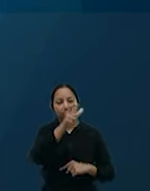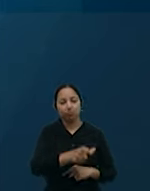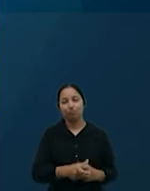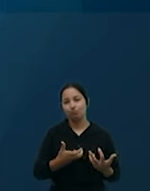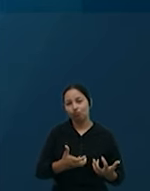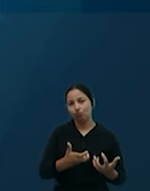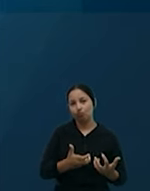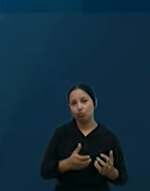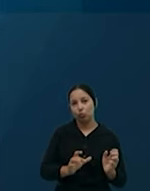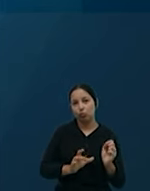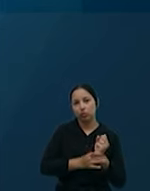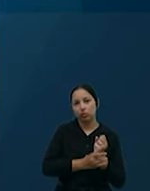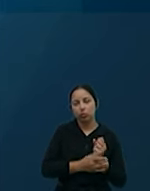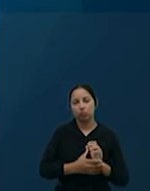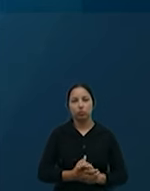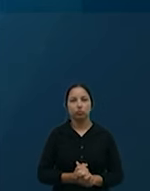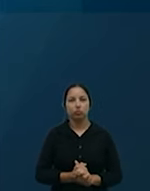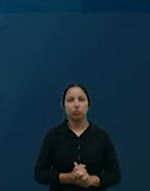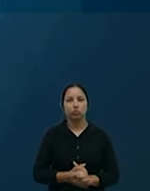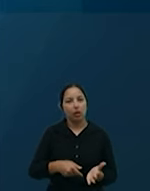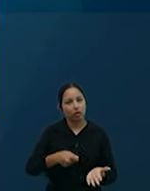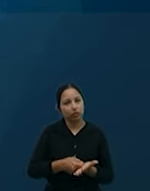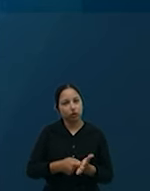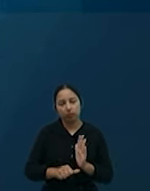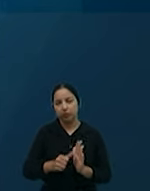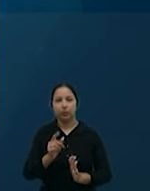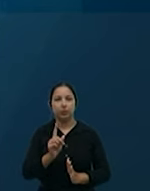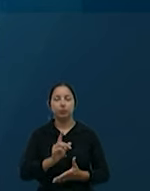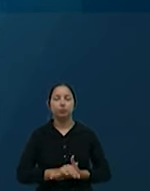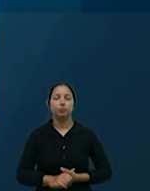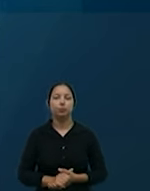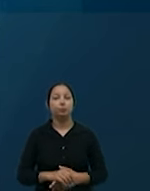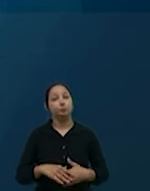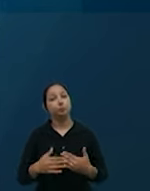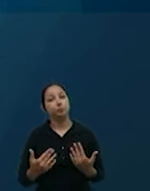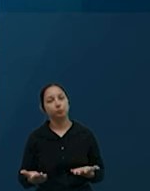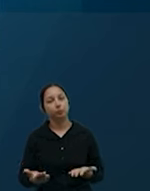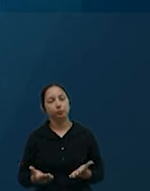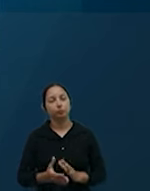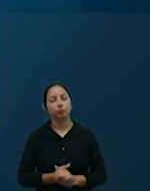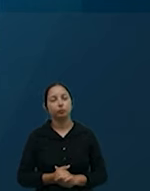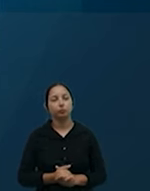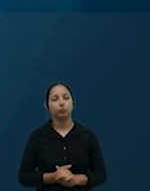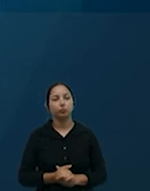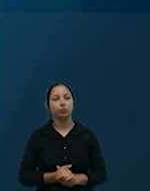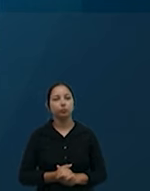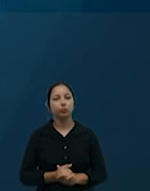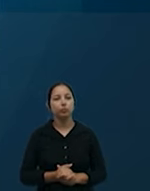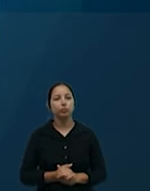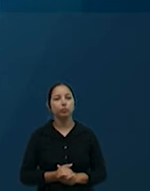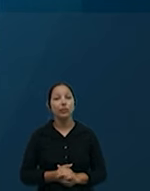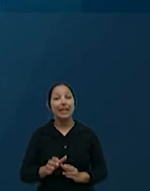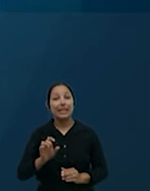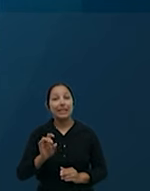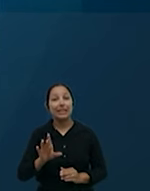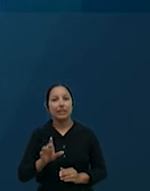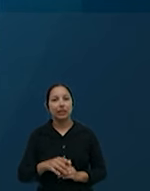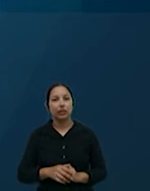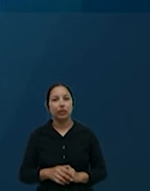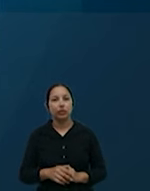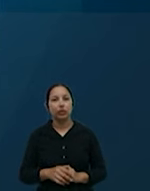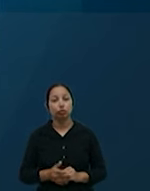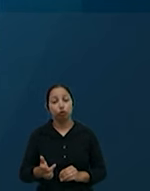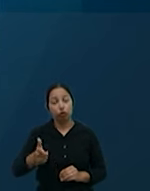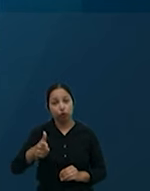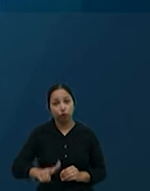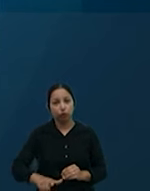exigir primeiro o pleito na via administrativa. Ou então, nas hipóteses de revisão, de restabelecimento de um benefício,